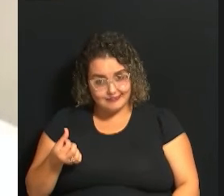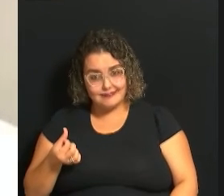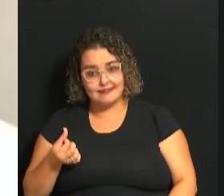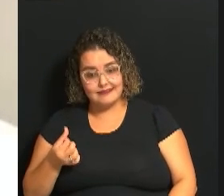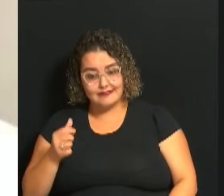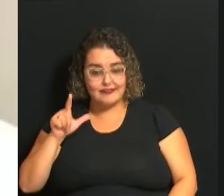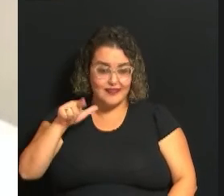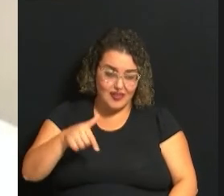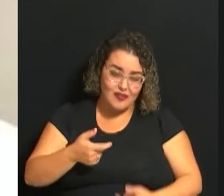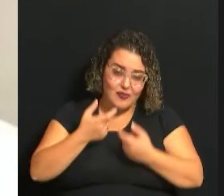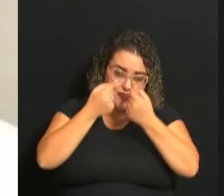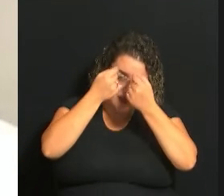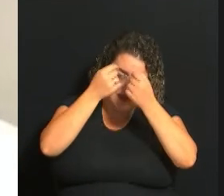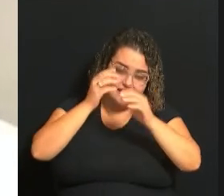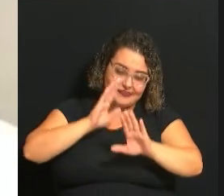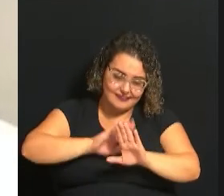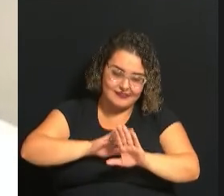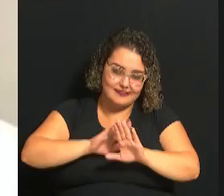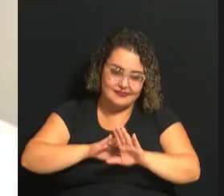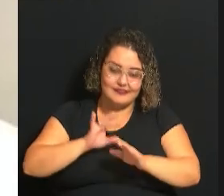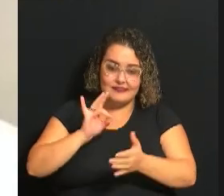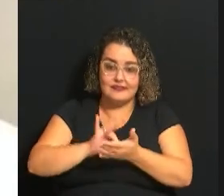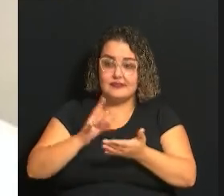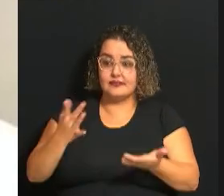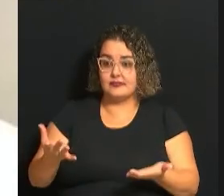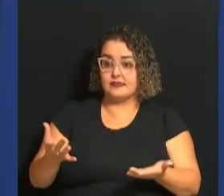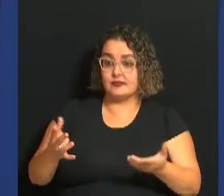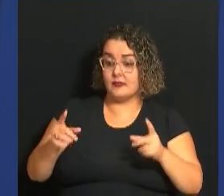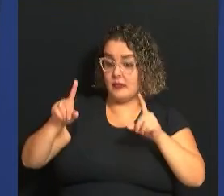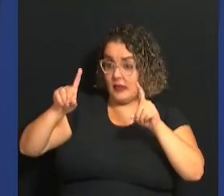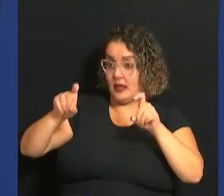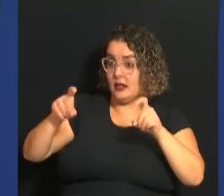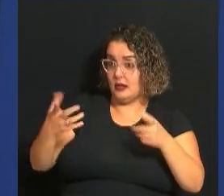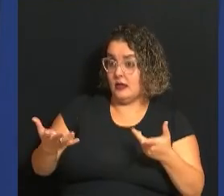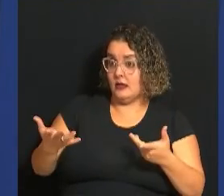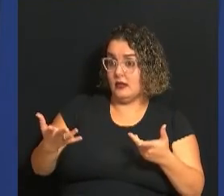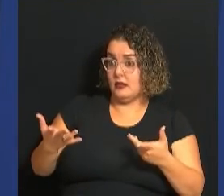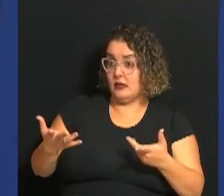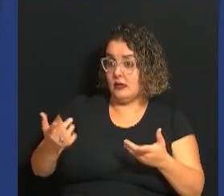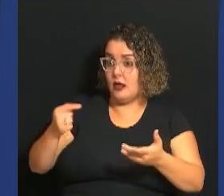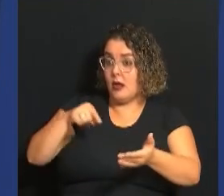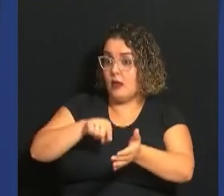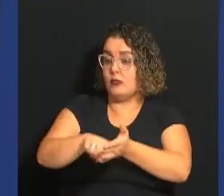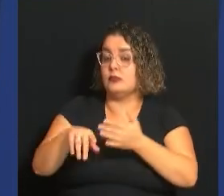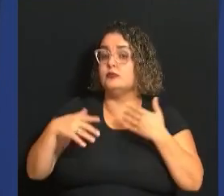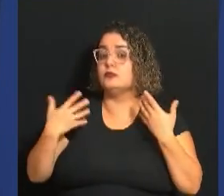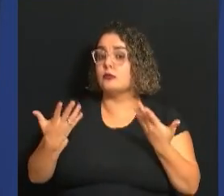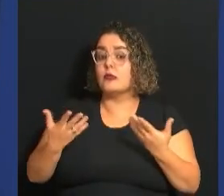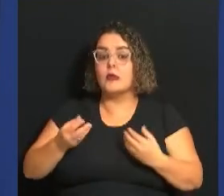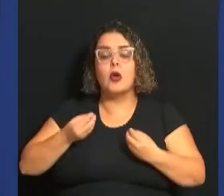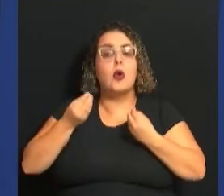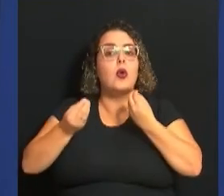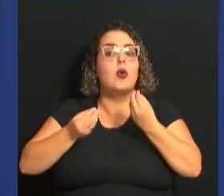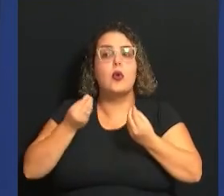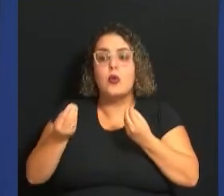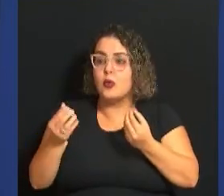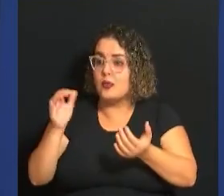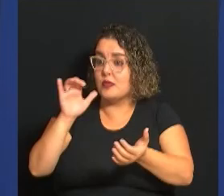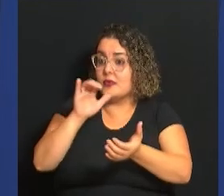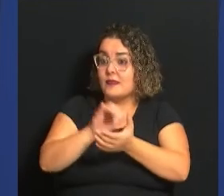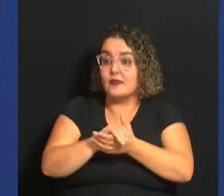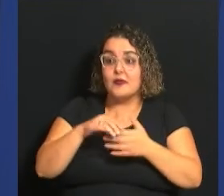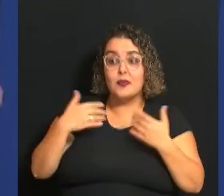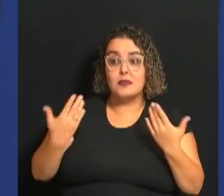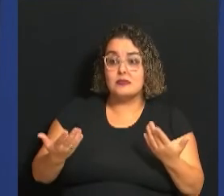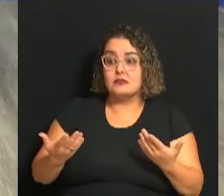né, colocar isso em prática de fato. Ô, Daiane, eu vou ter que abrir um parênteses aqui e perguntar para você como que foi o seu casamento